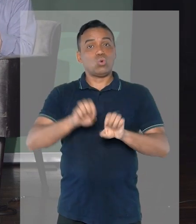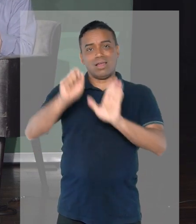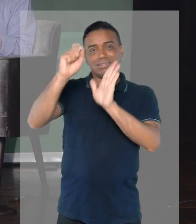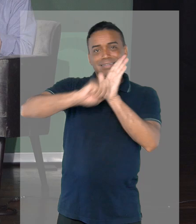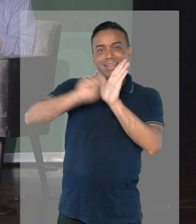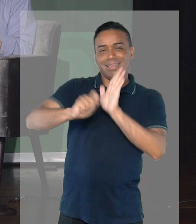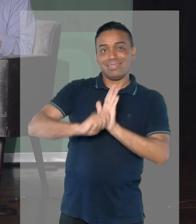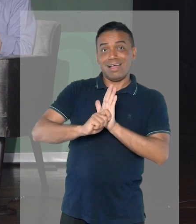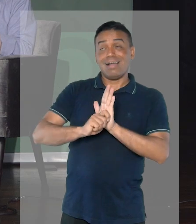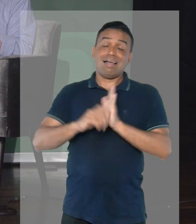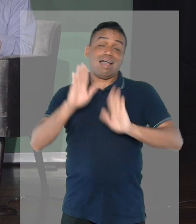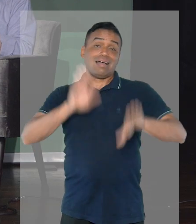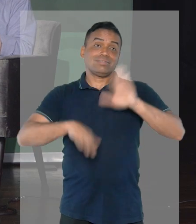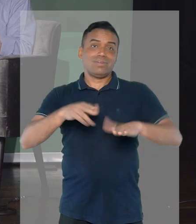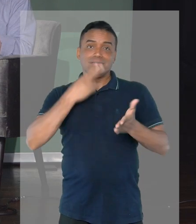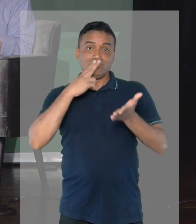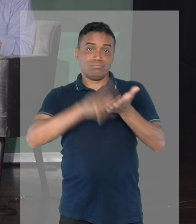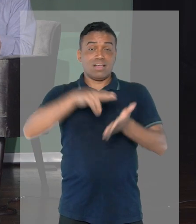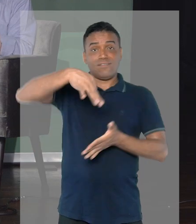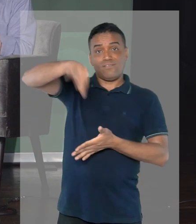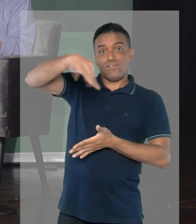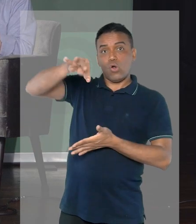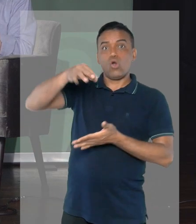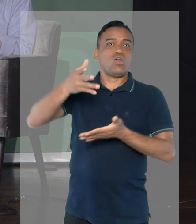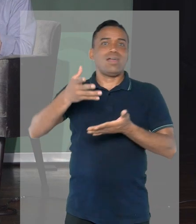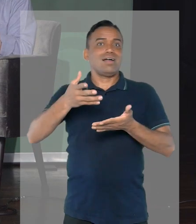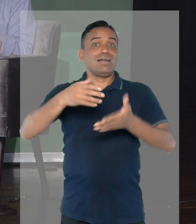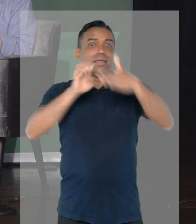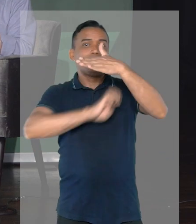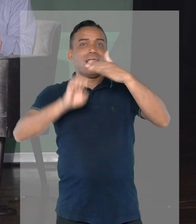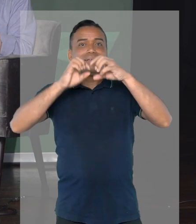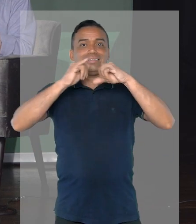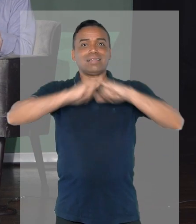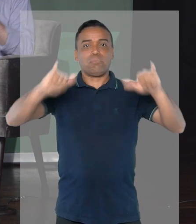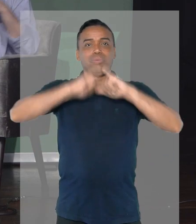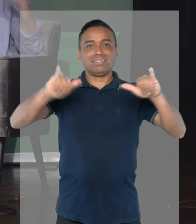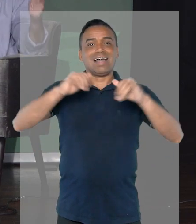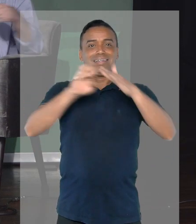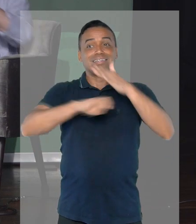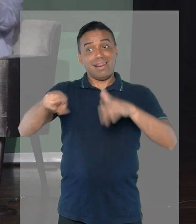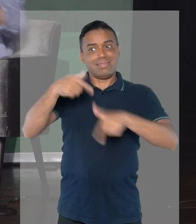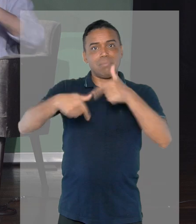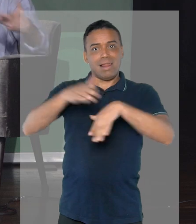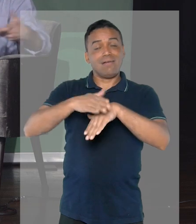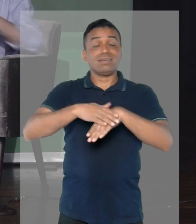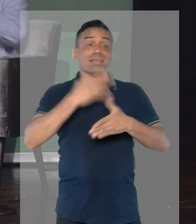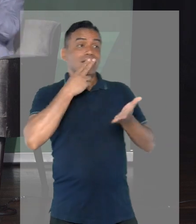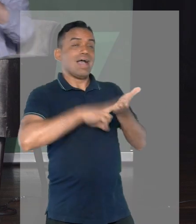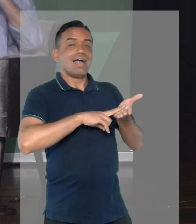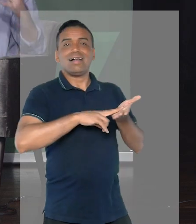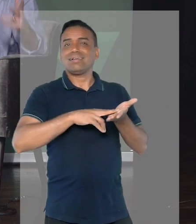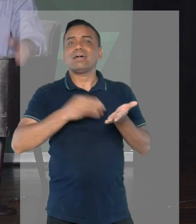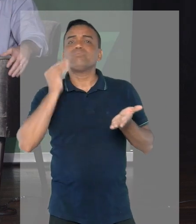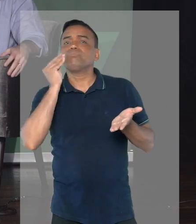às vezes, a folha é da agência de publicidade onde ele trabalhava. Assim. Aí tem carta que é num guardanapo, tem